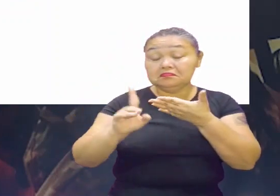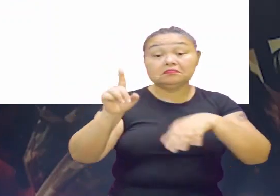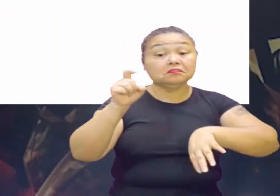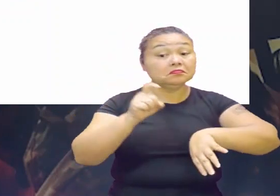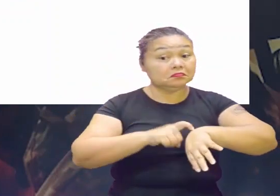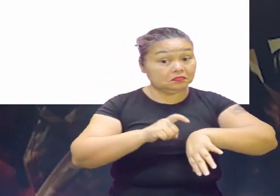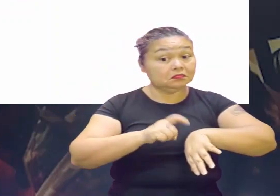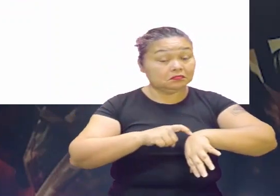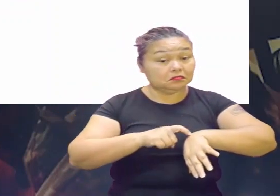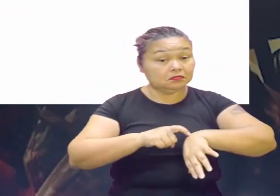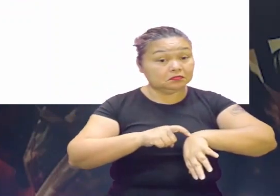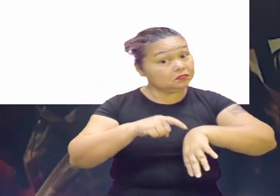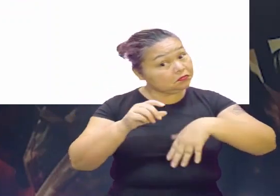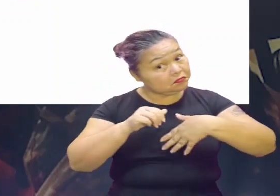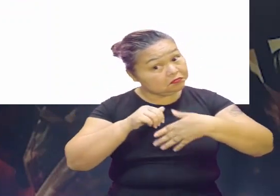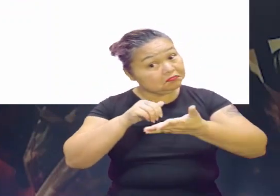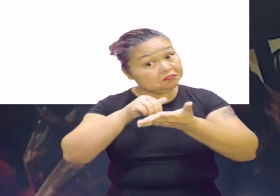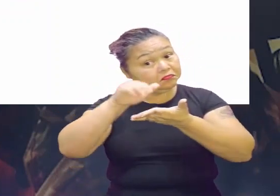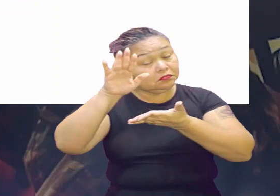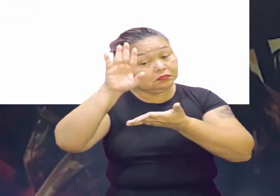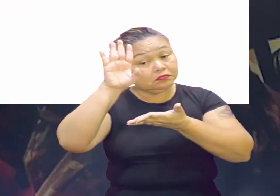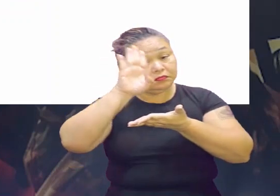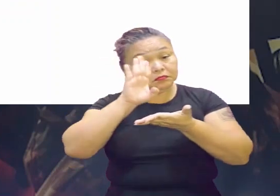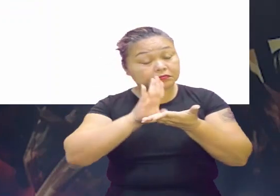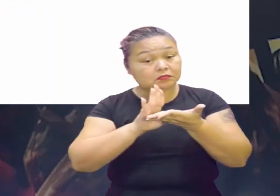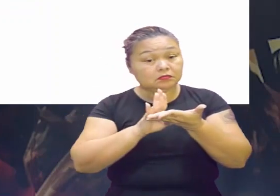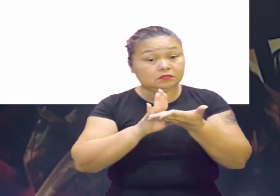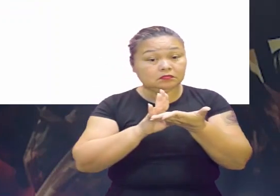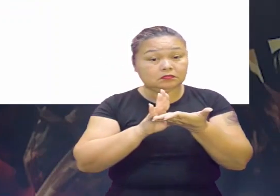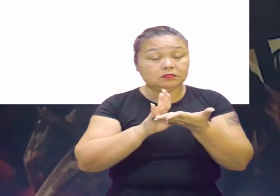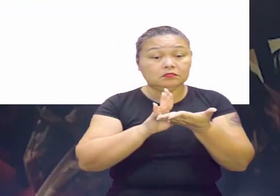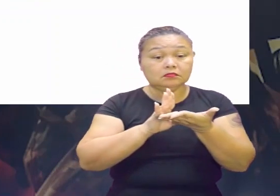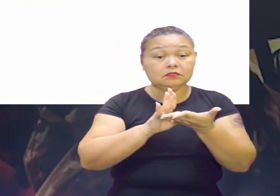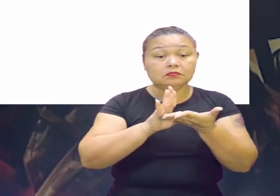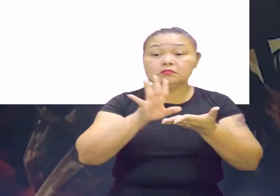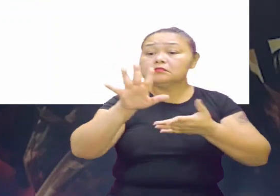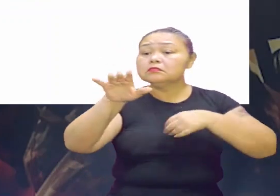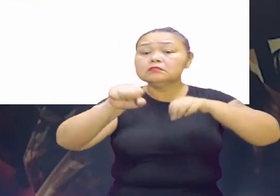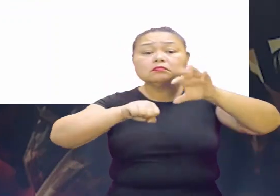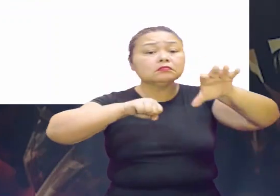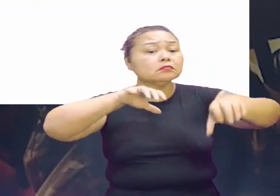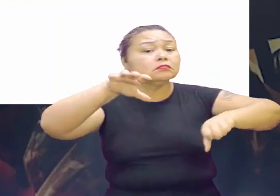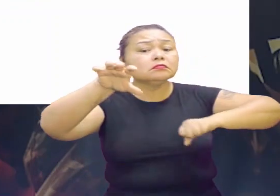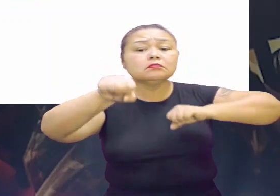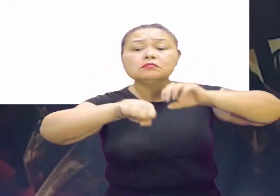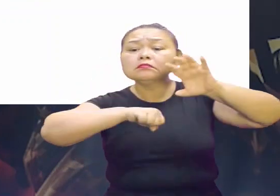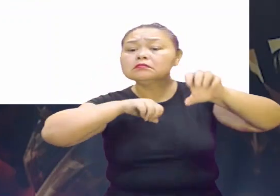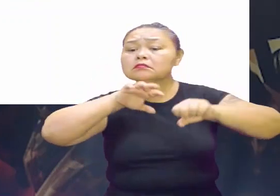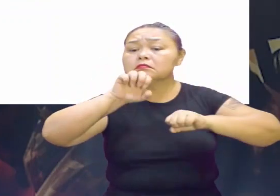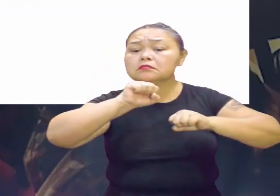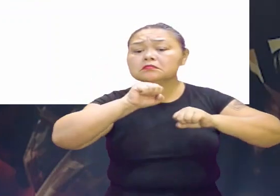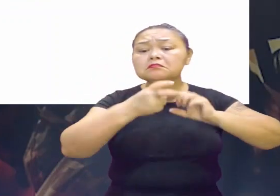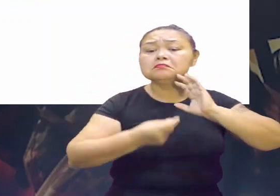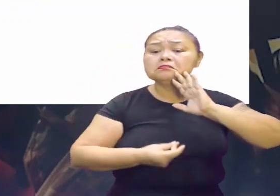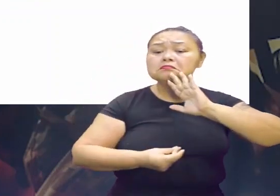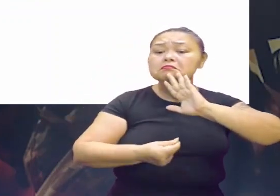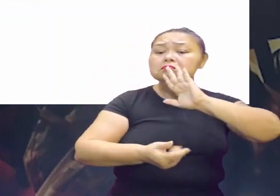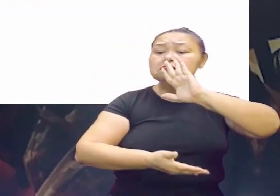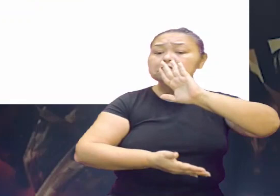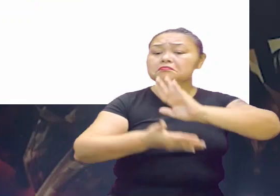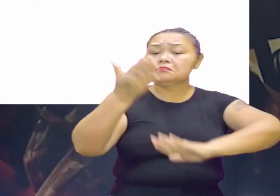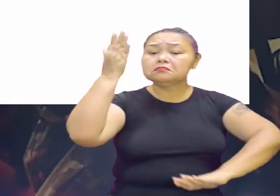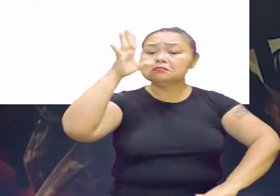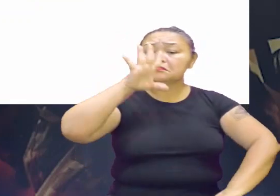tempo para ele sair. E ele pegou aquilo que era mais necessário e foi embora para